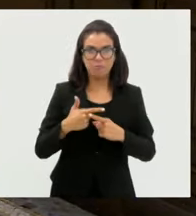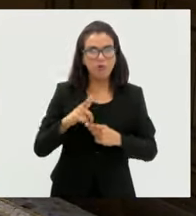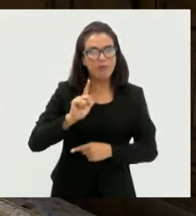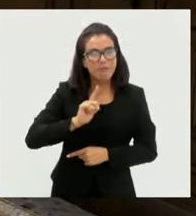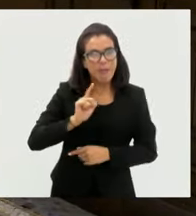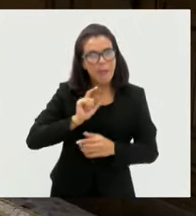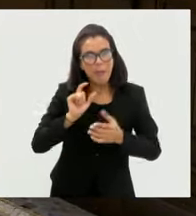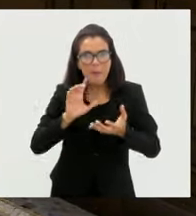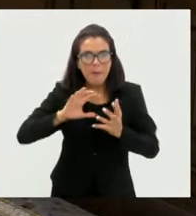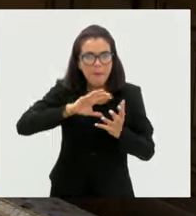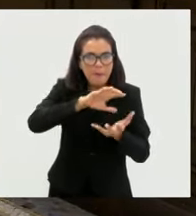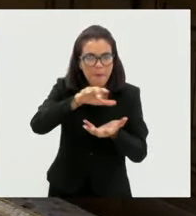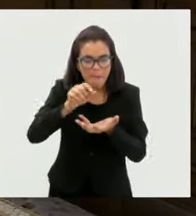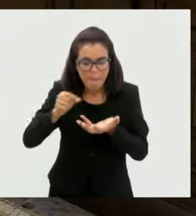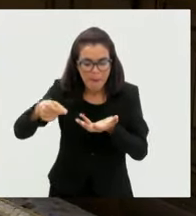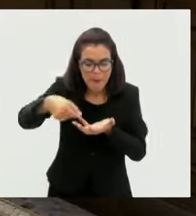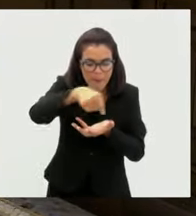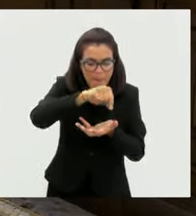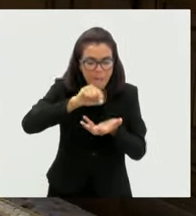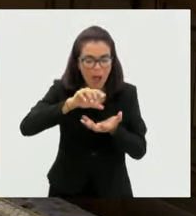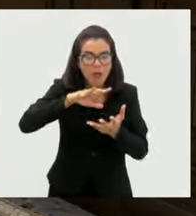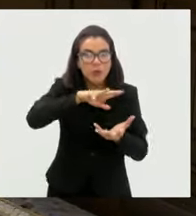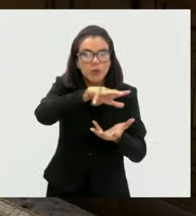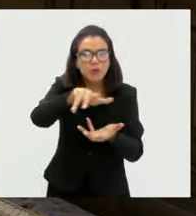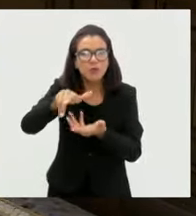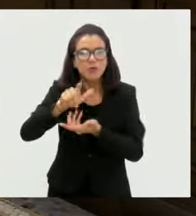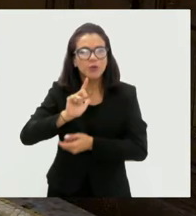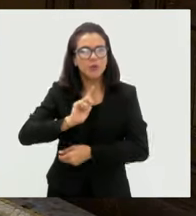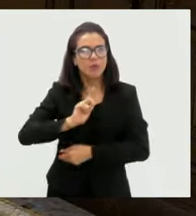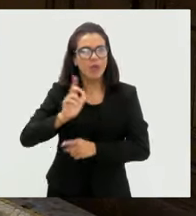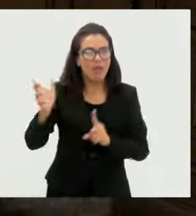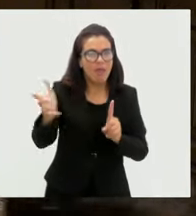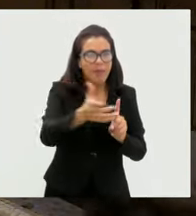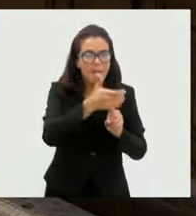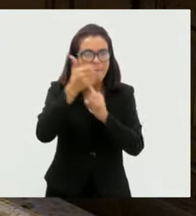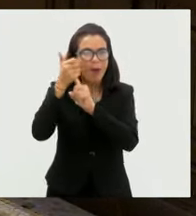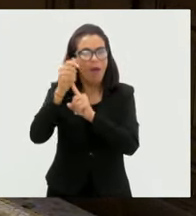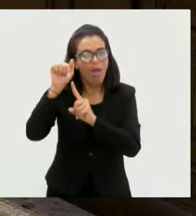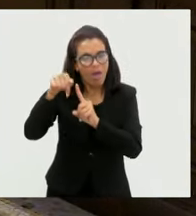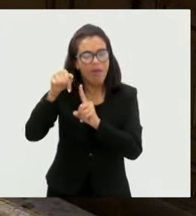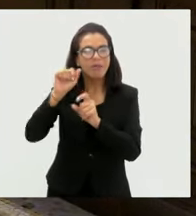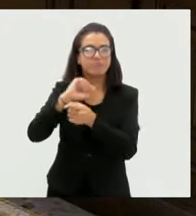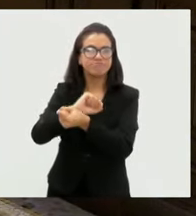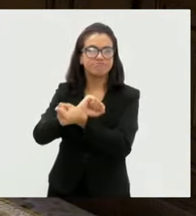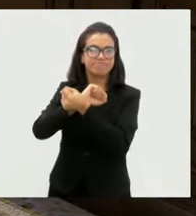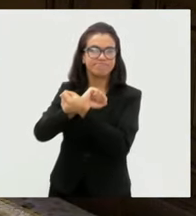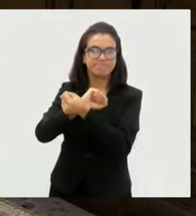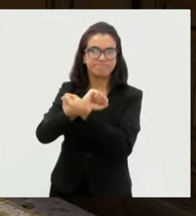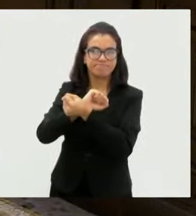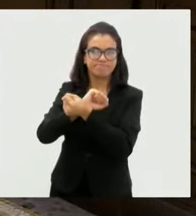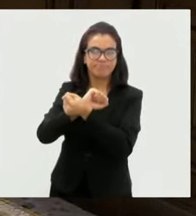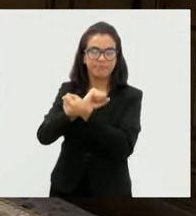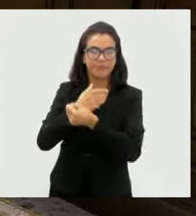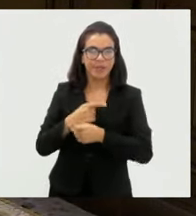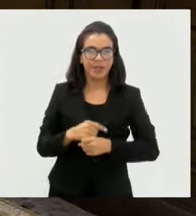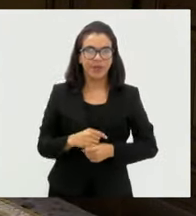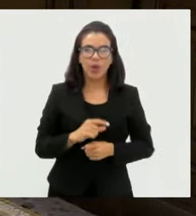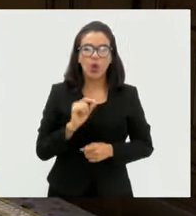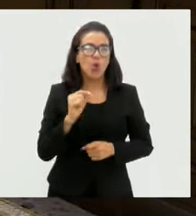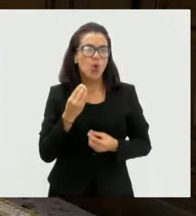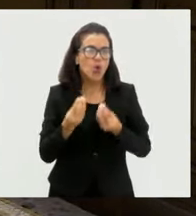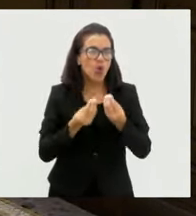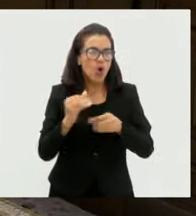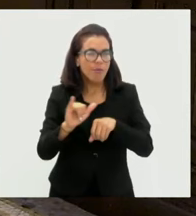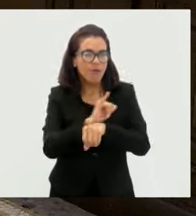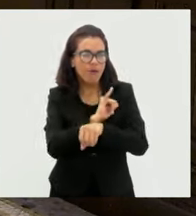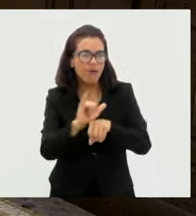Por que que isso equivale tráfico de pessoas à escravidão? O que fazer para impedir? Como